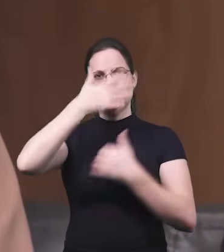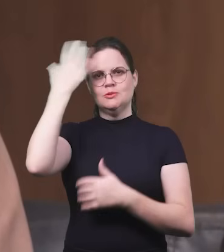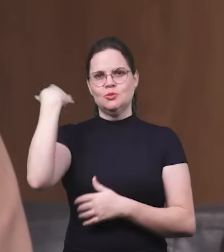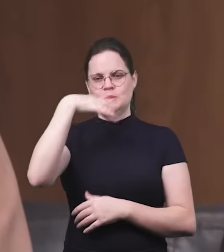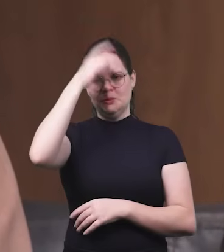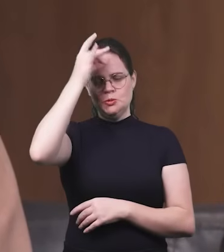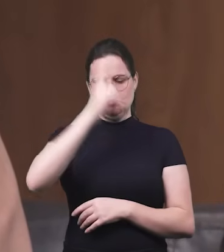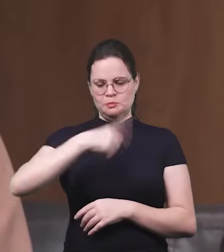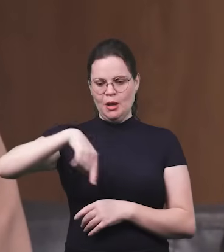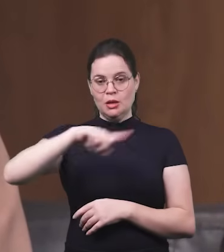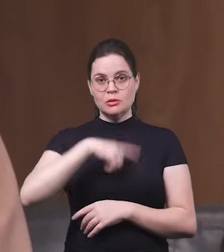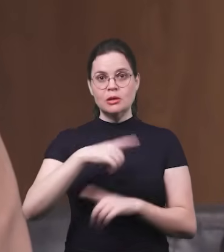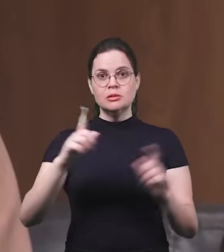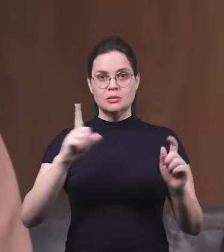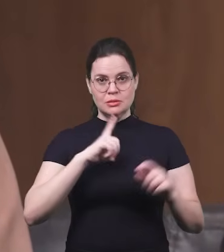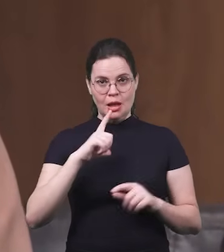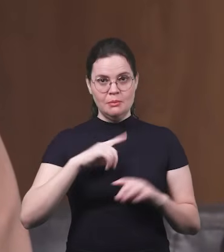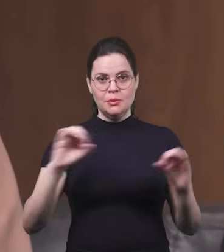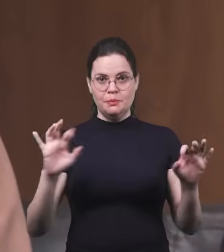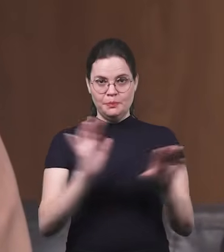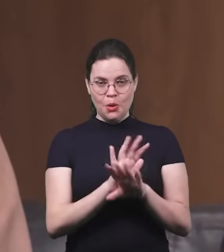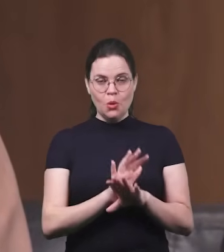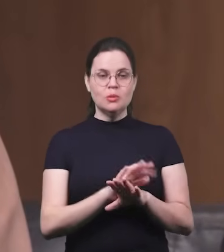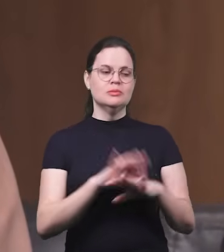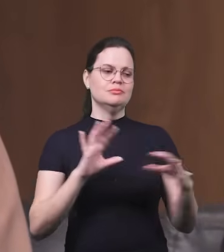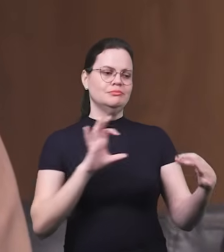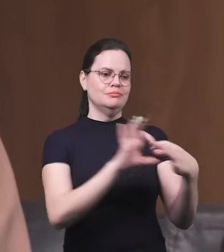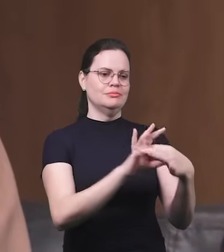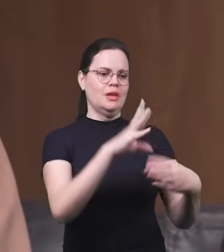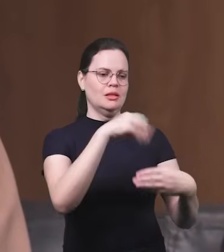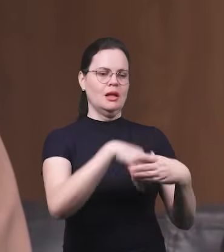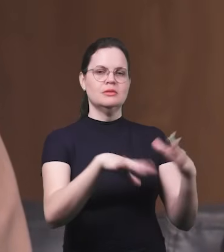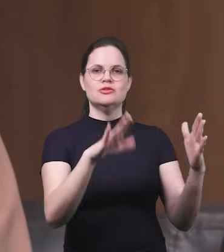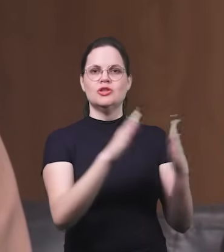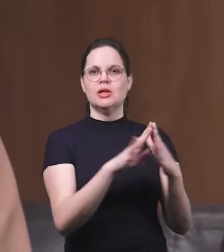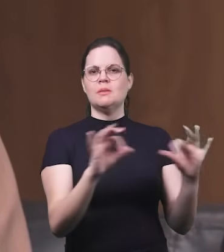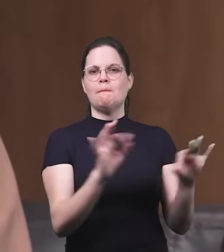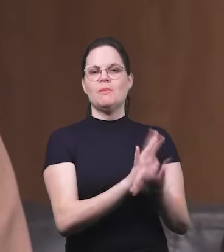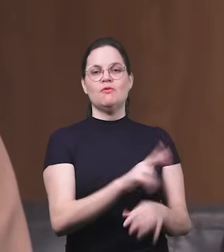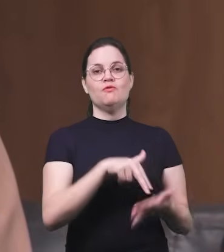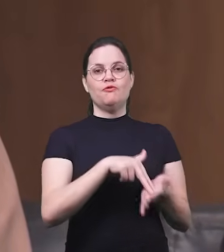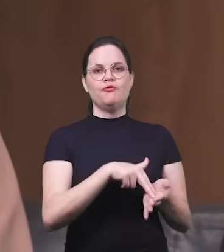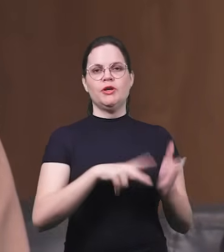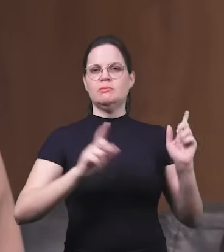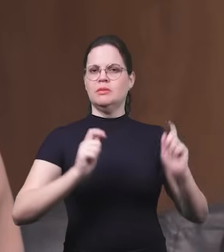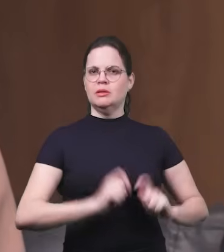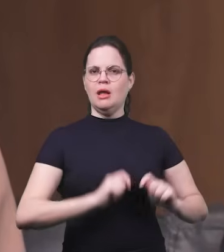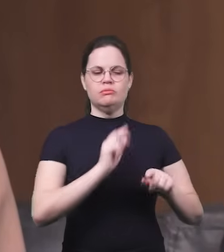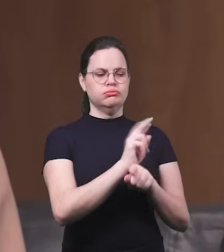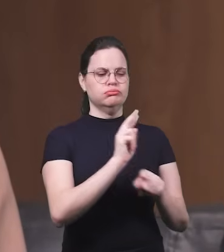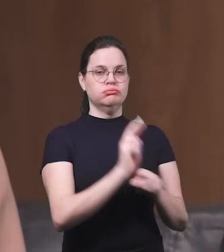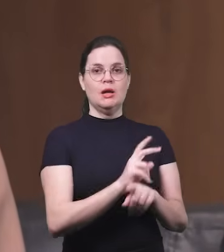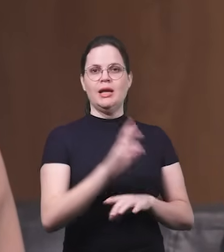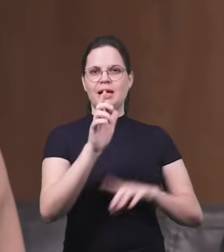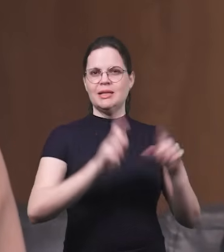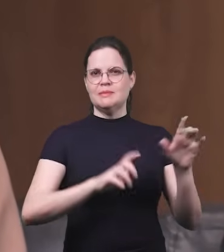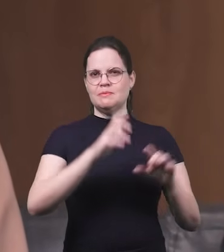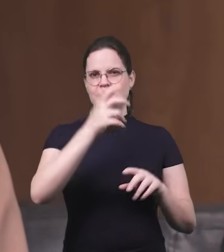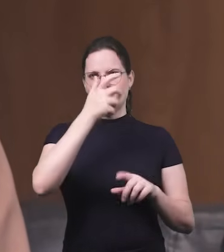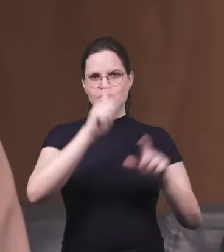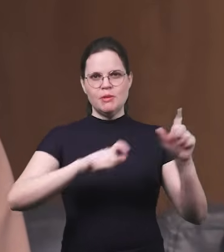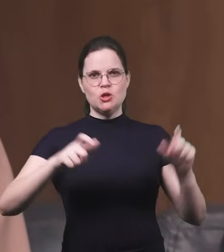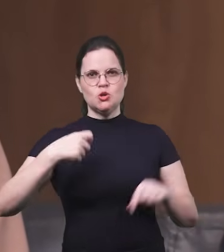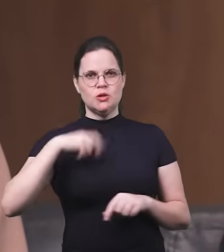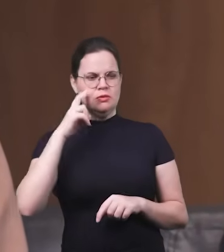nós, essa substância de Deus, ela solidifica o lar. Ela preserva o lar. E as pessoas olham e falam, gente, veio o